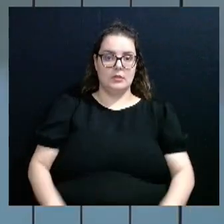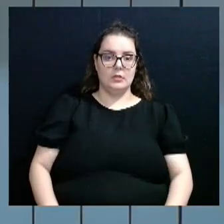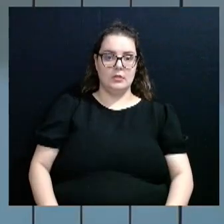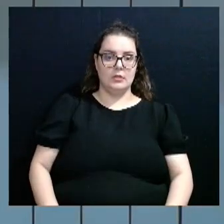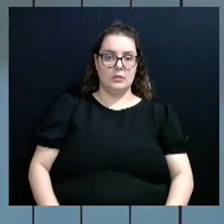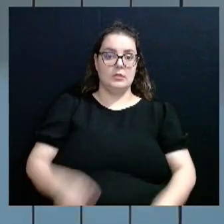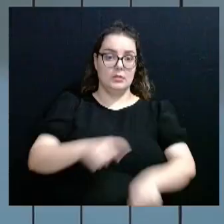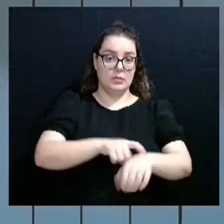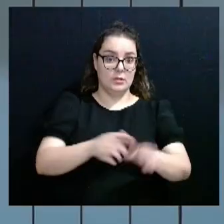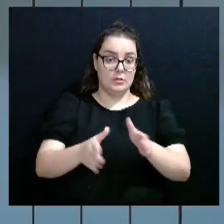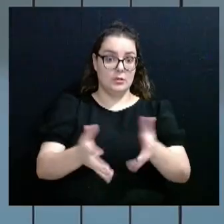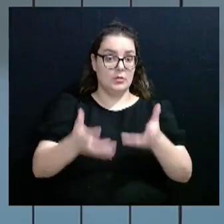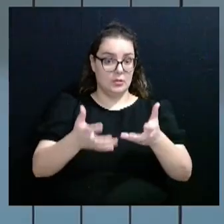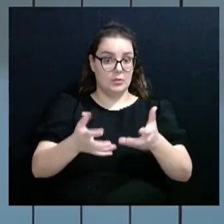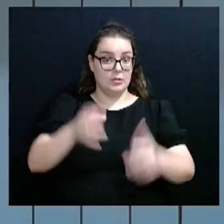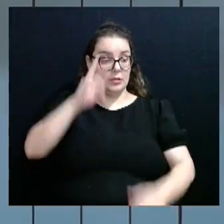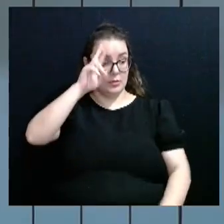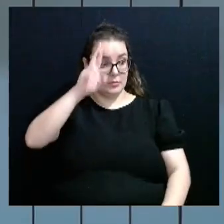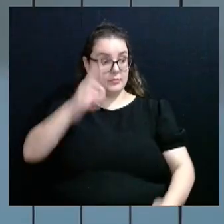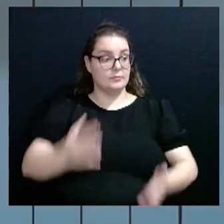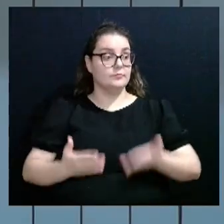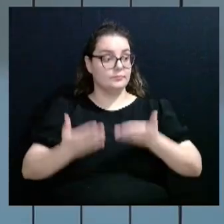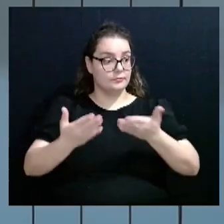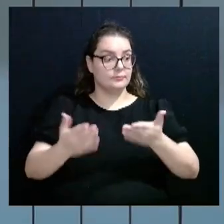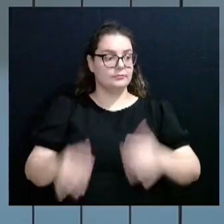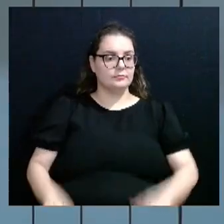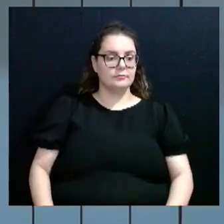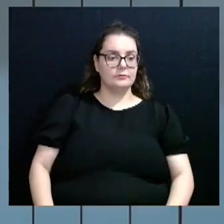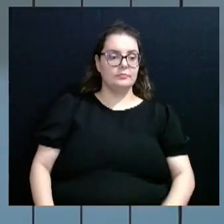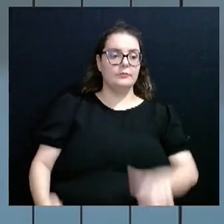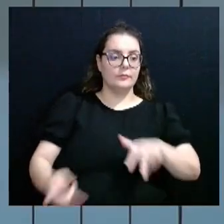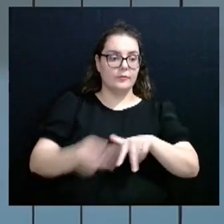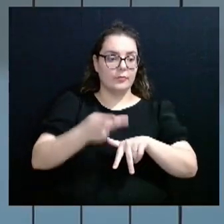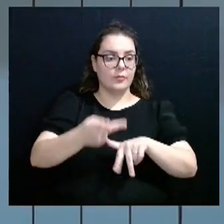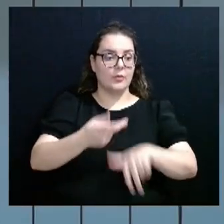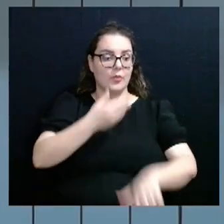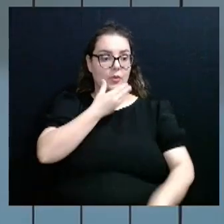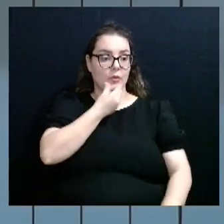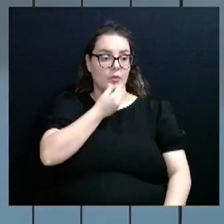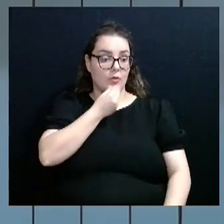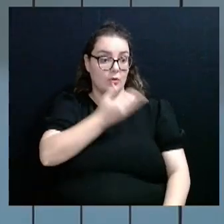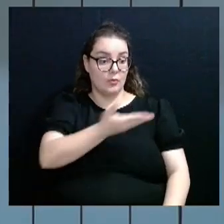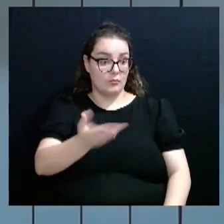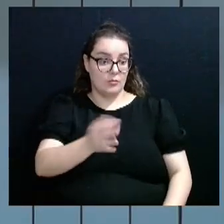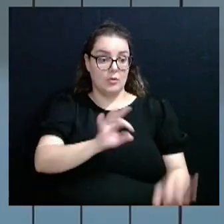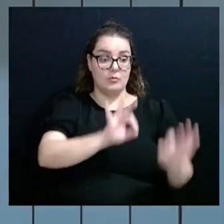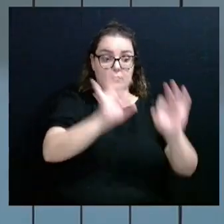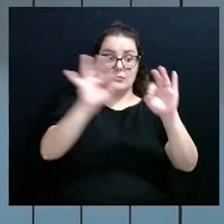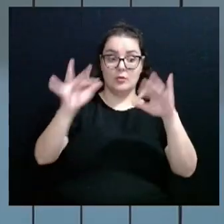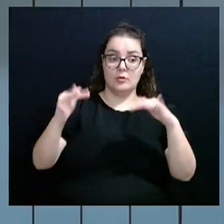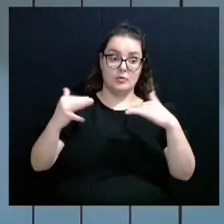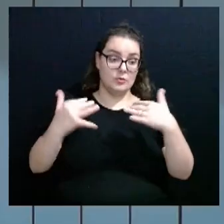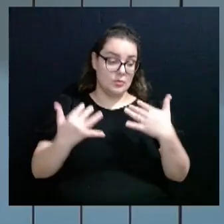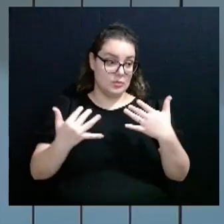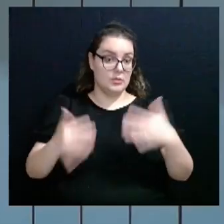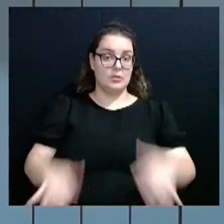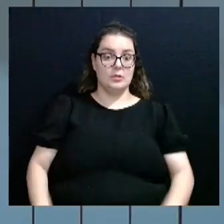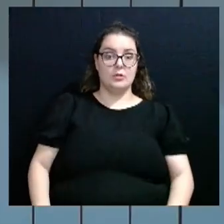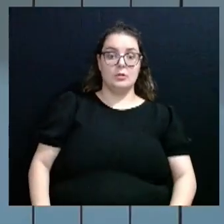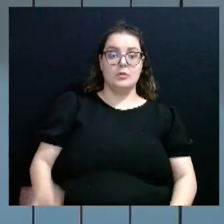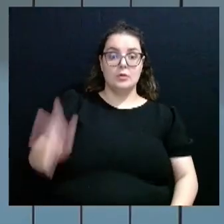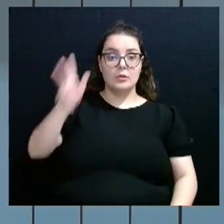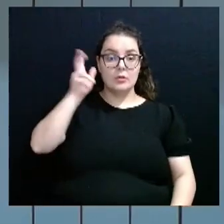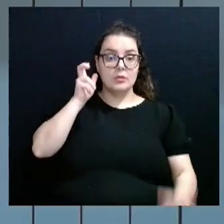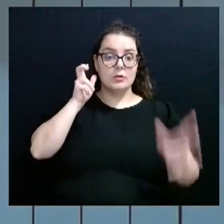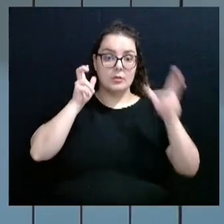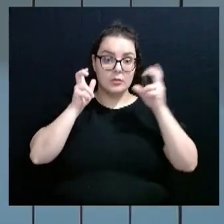senhor deixasse uma fala para os homens que estão nos assistindo, que ouviram a sua entrevista,